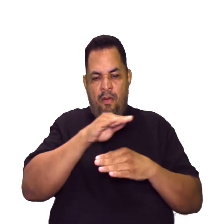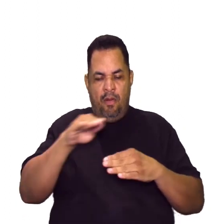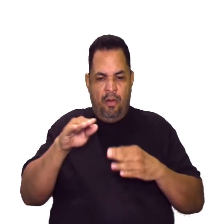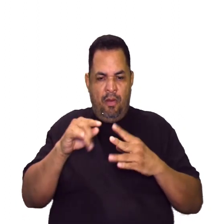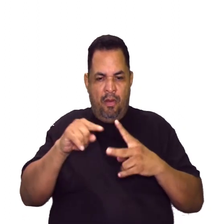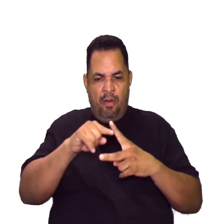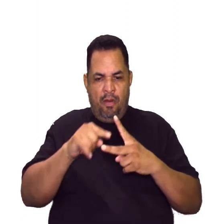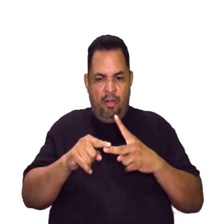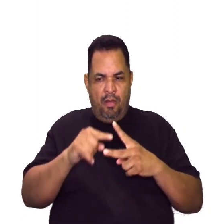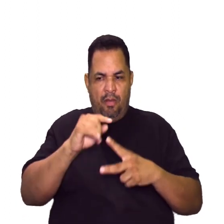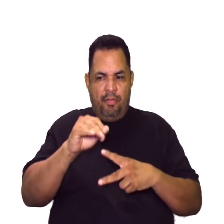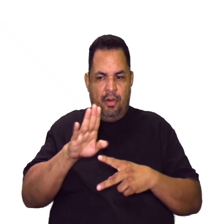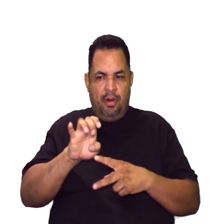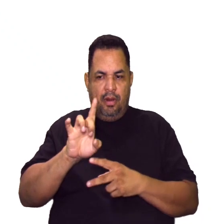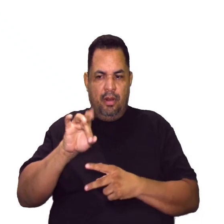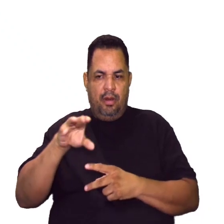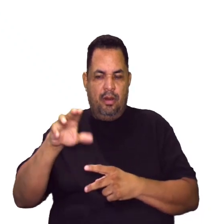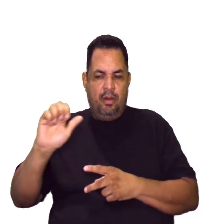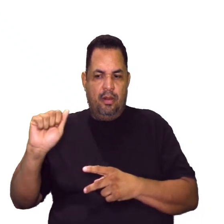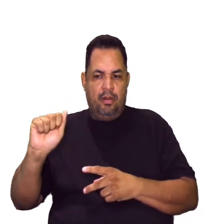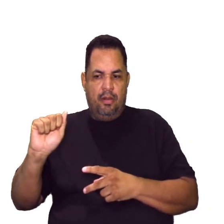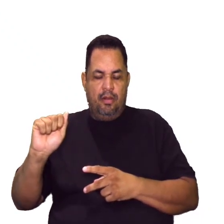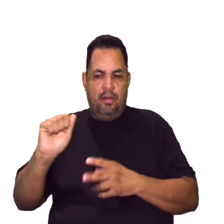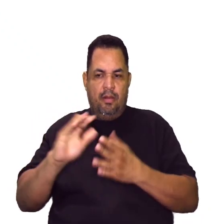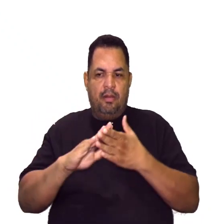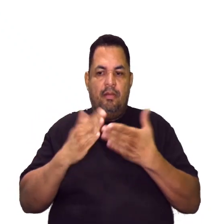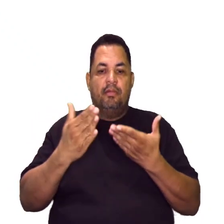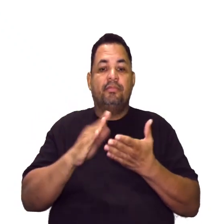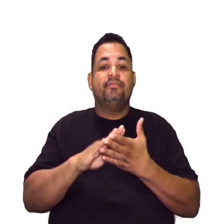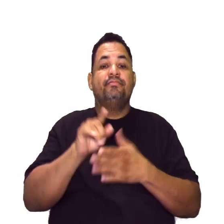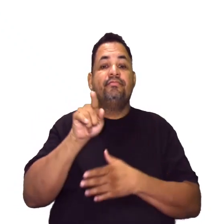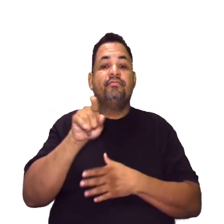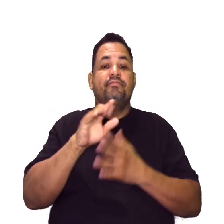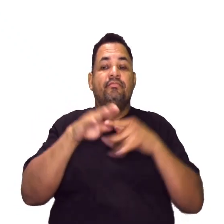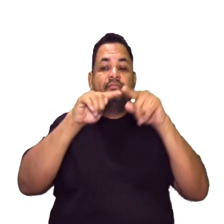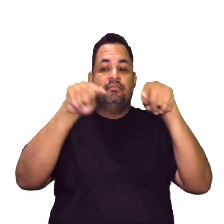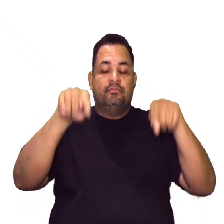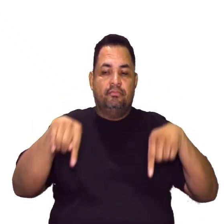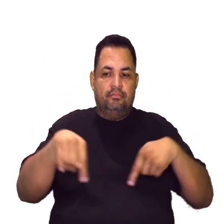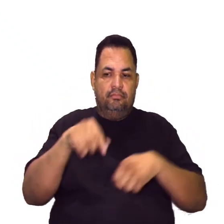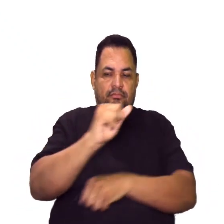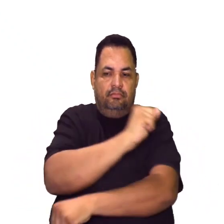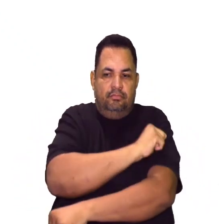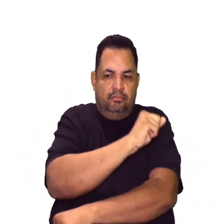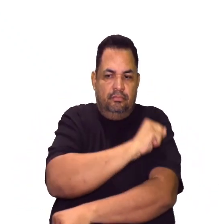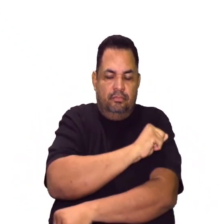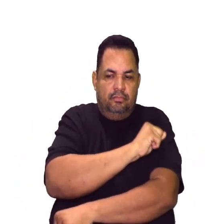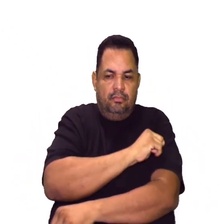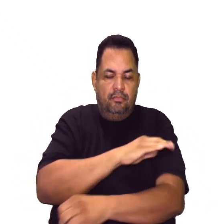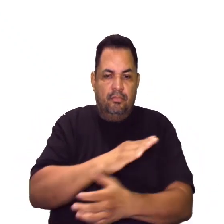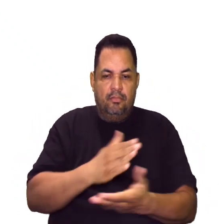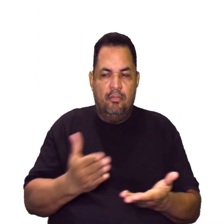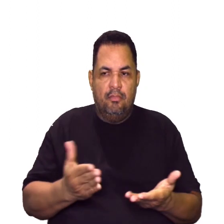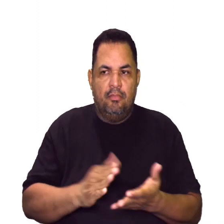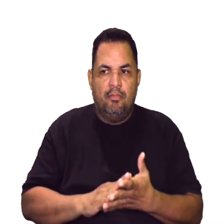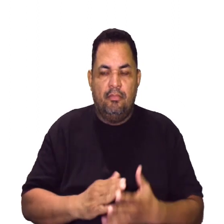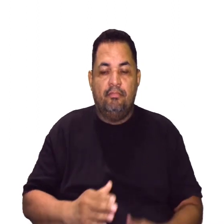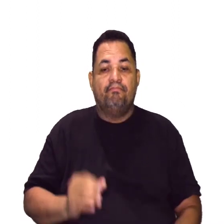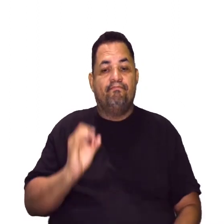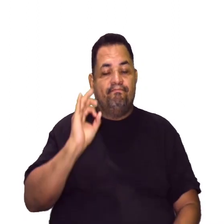angular, tetraédrica. Mas você que está aí na sala de aula, né, meu caro aluno? Você